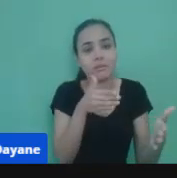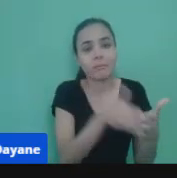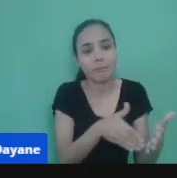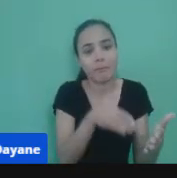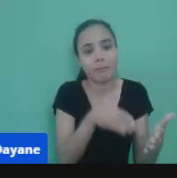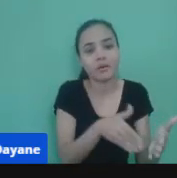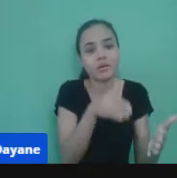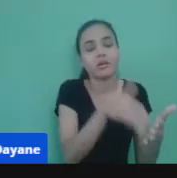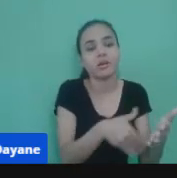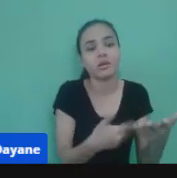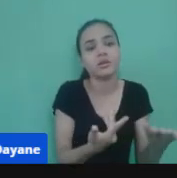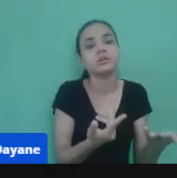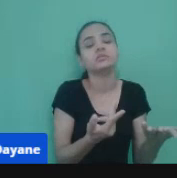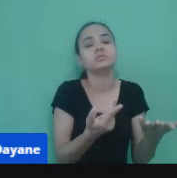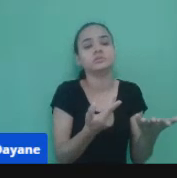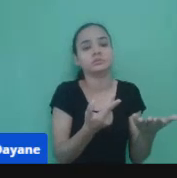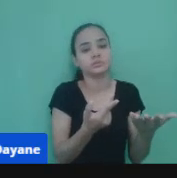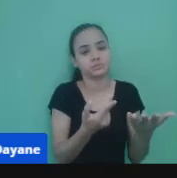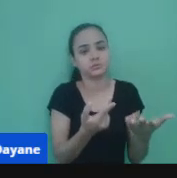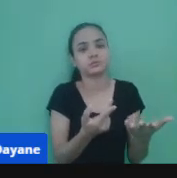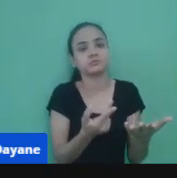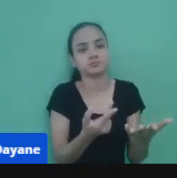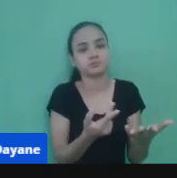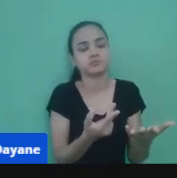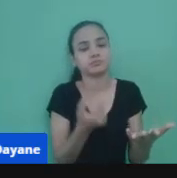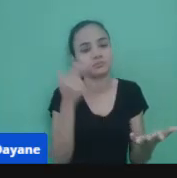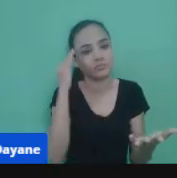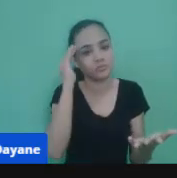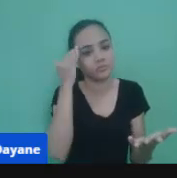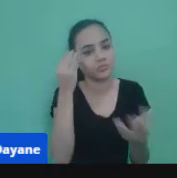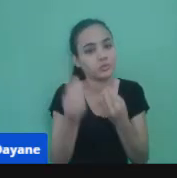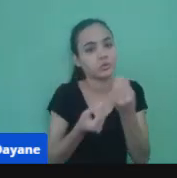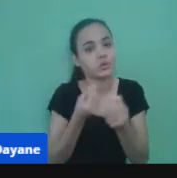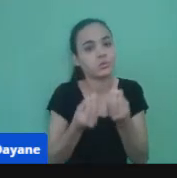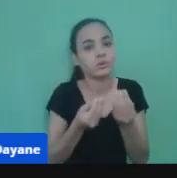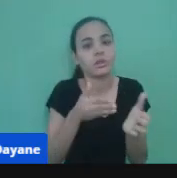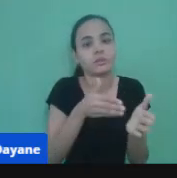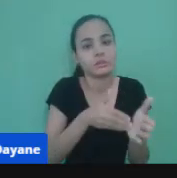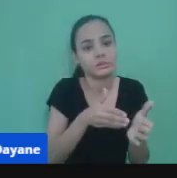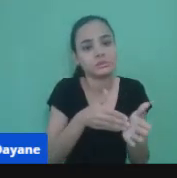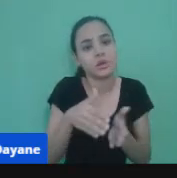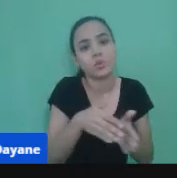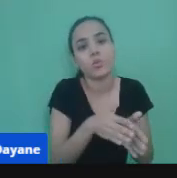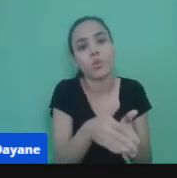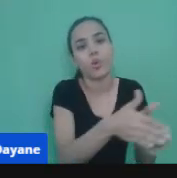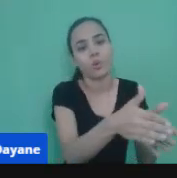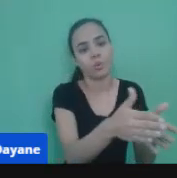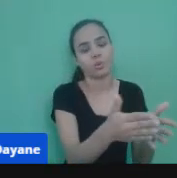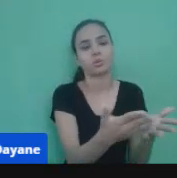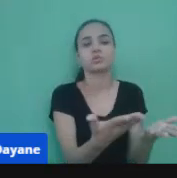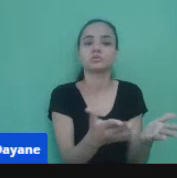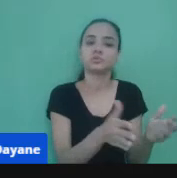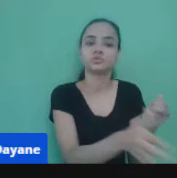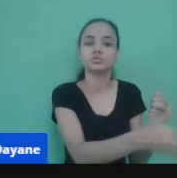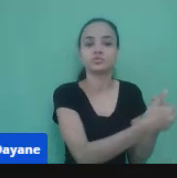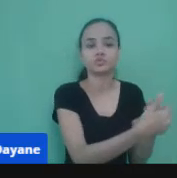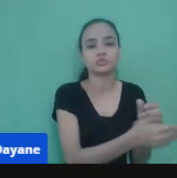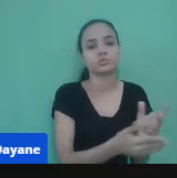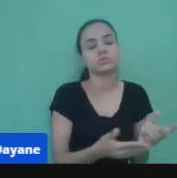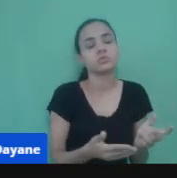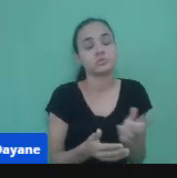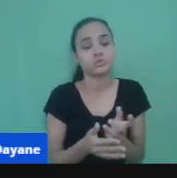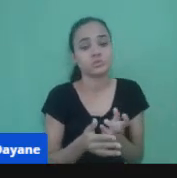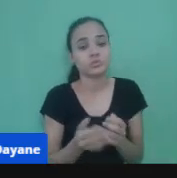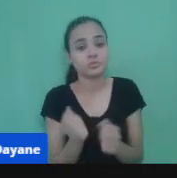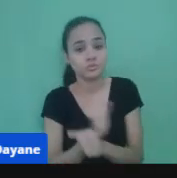os processos de canalização fechada, os rios são escondidos, e o automóvel como principal